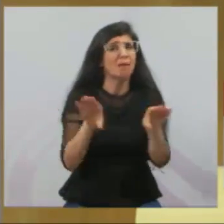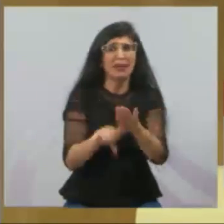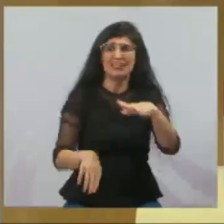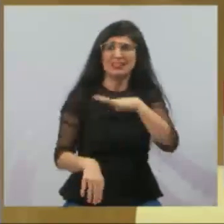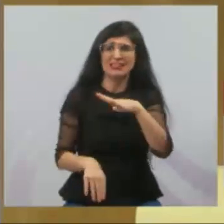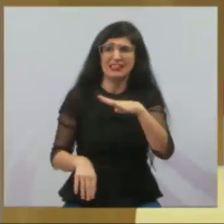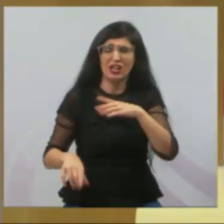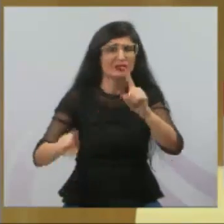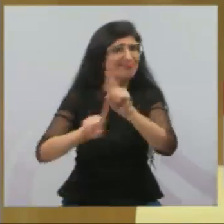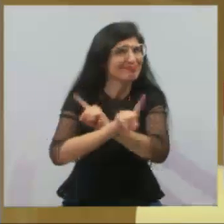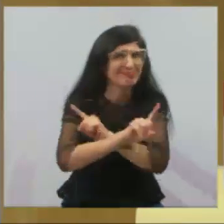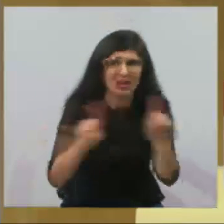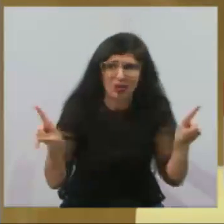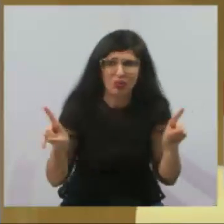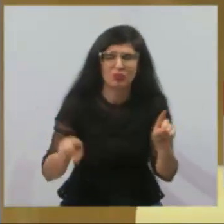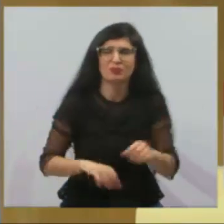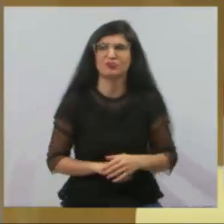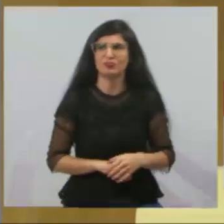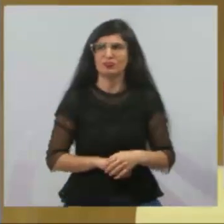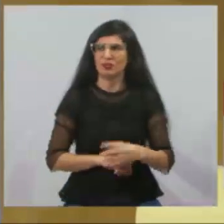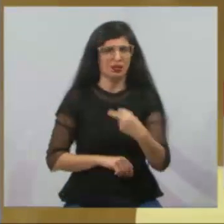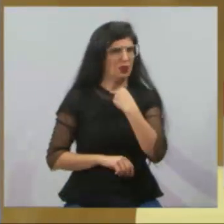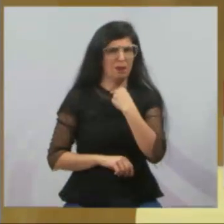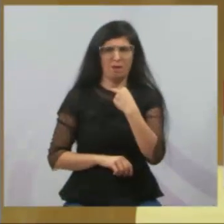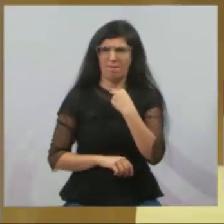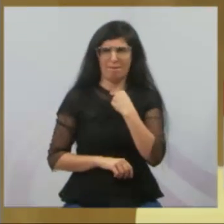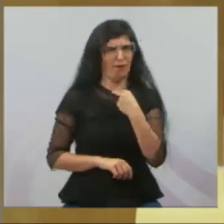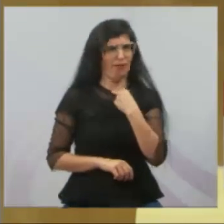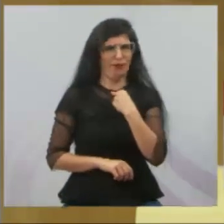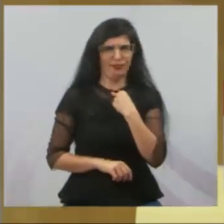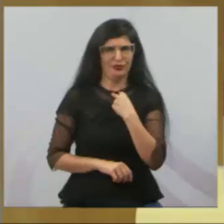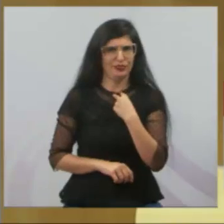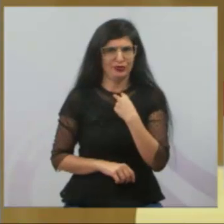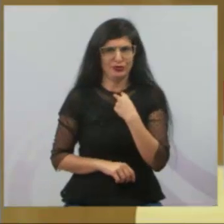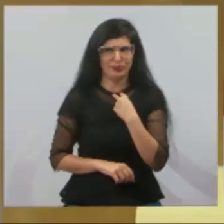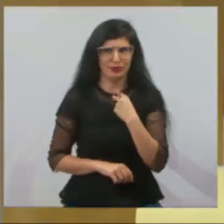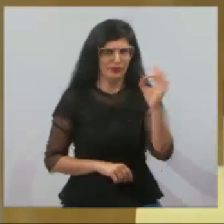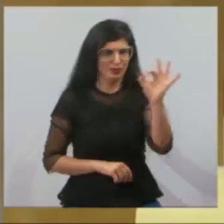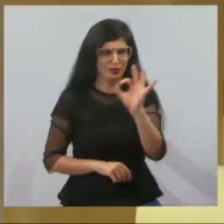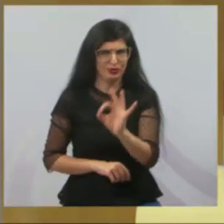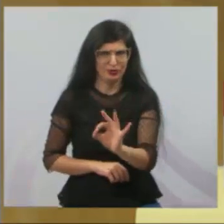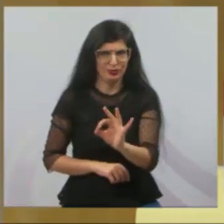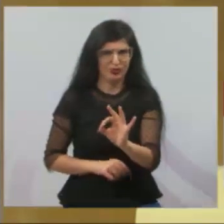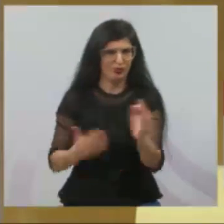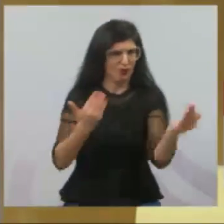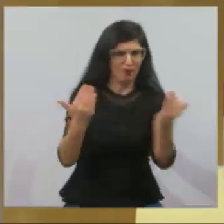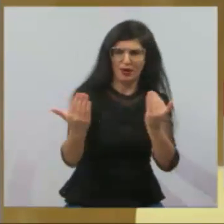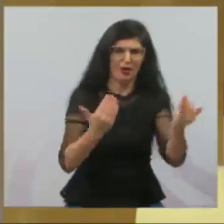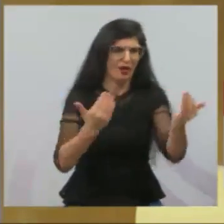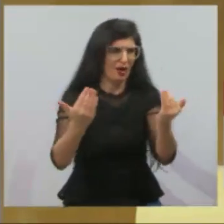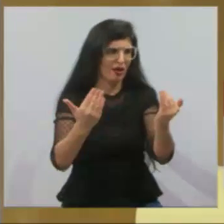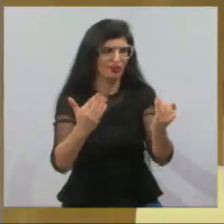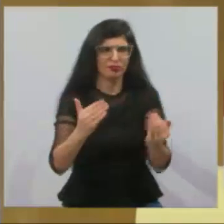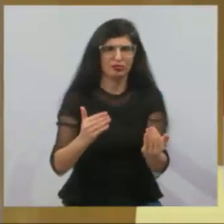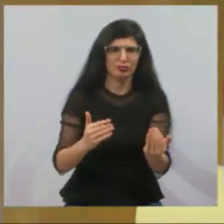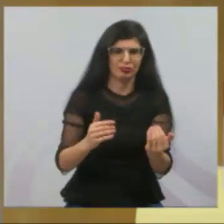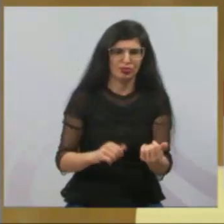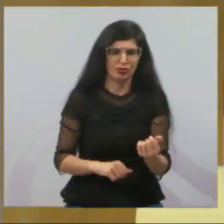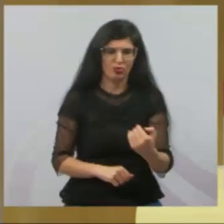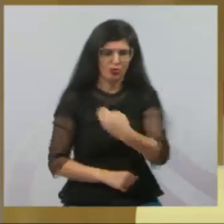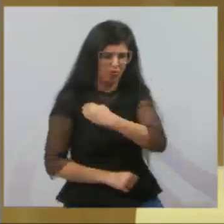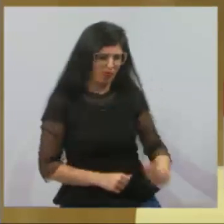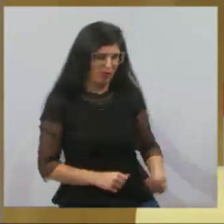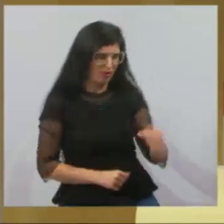municípios não podem ter alíquota inferior à dos servidores da União, que será